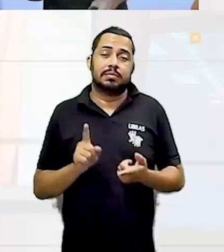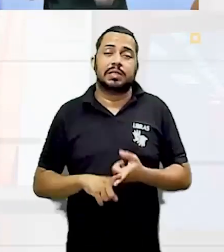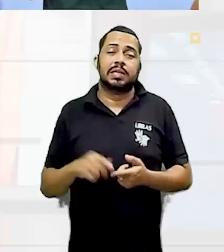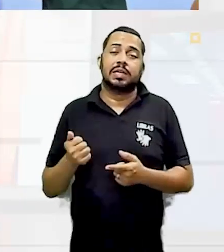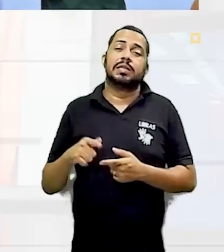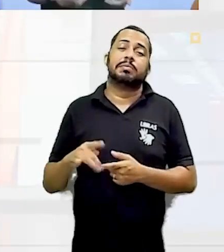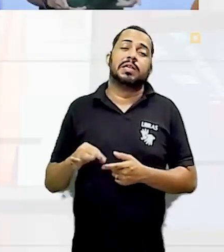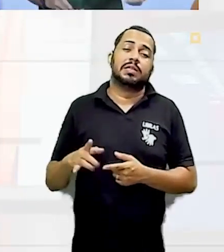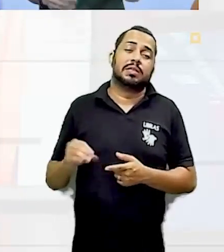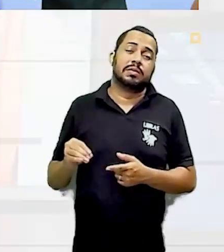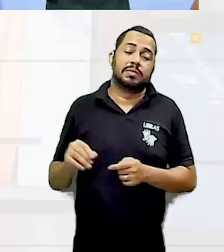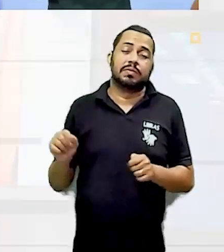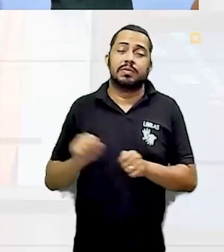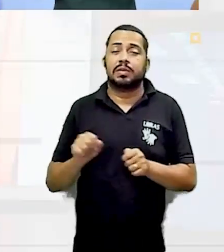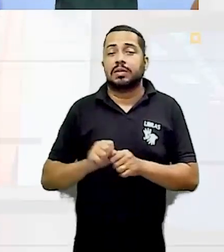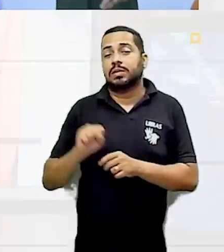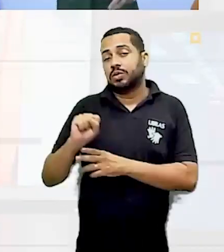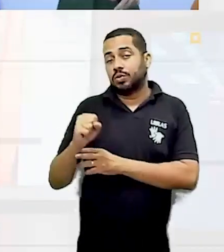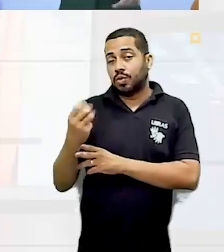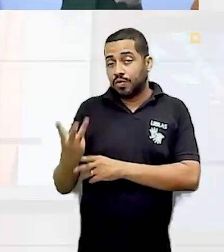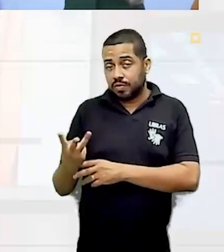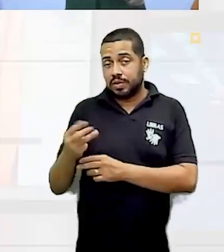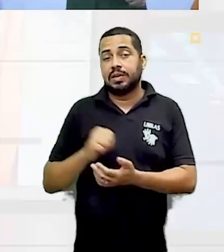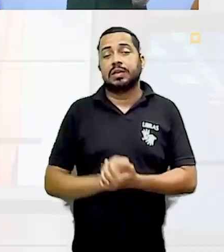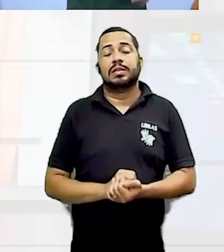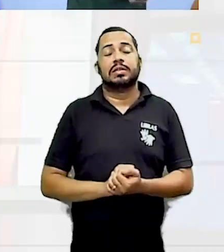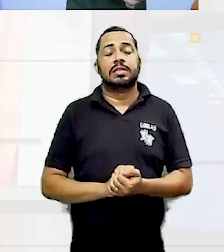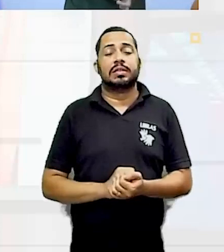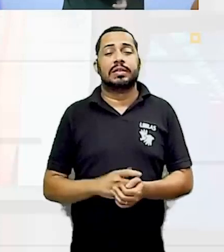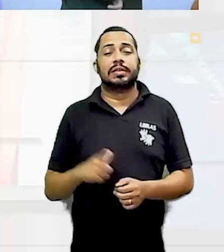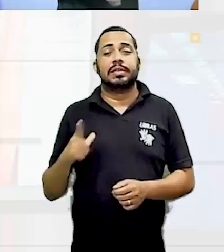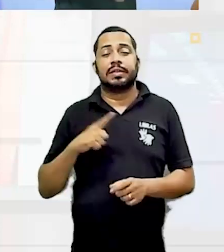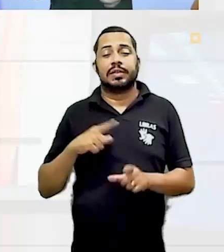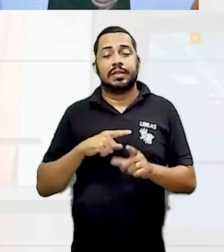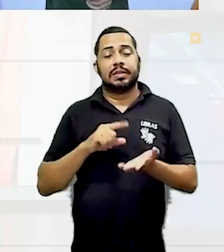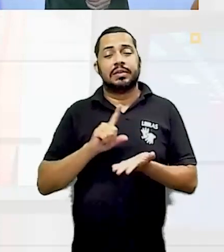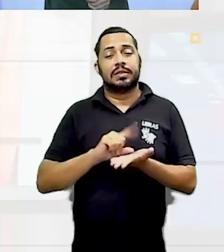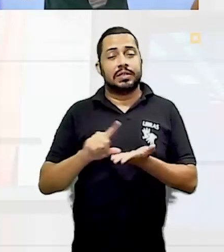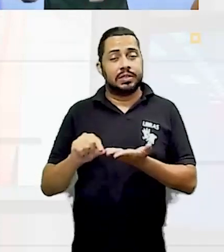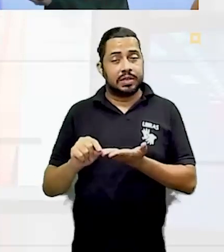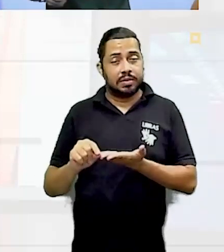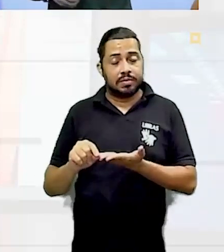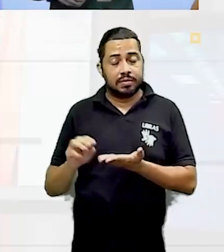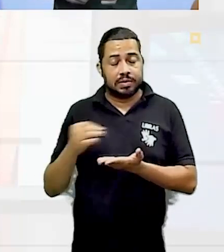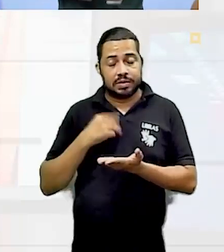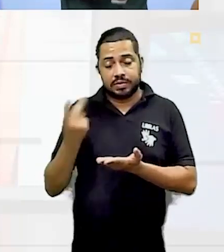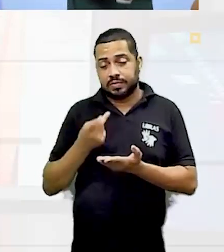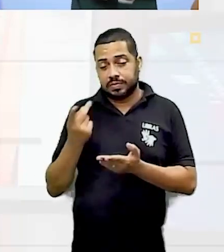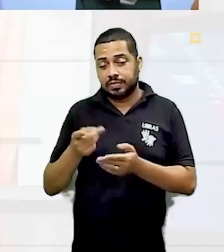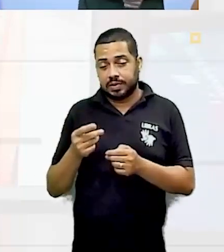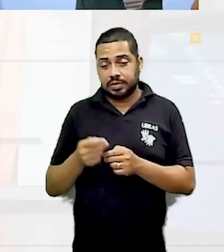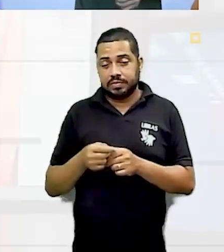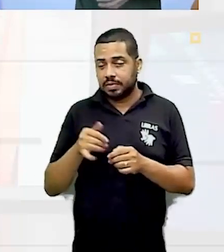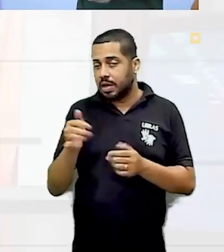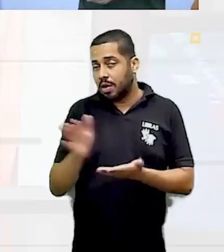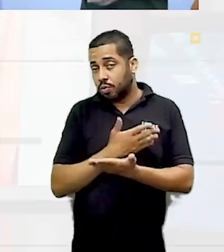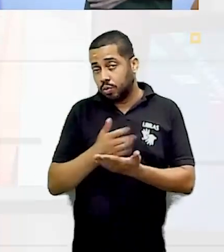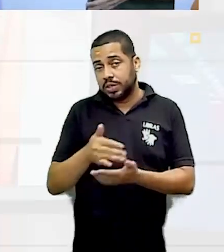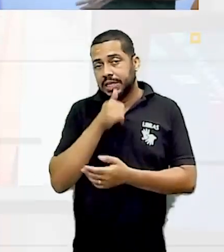animação feitas em software, feitas no meio digital. Como eu trouxe alguns exemplozinhos,